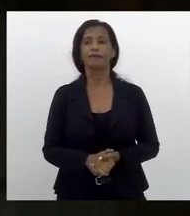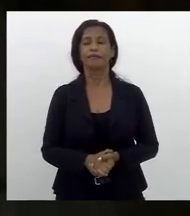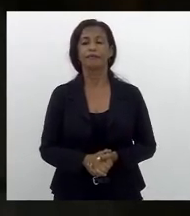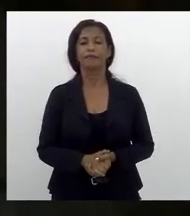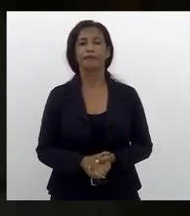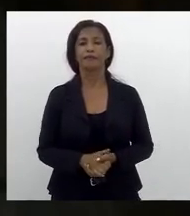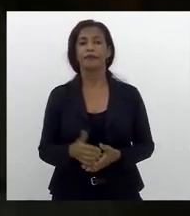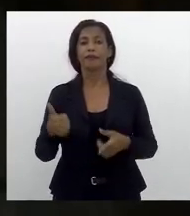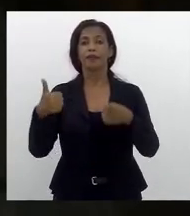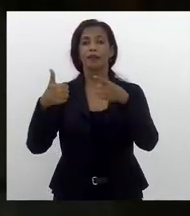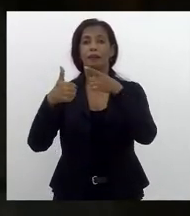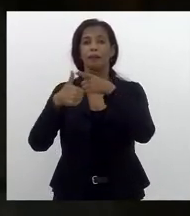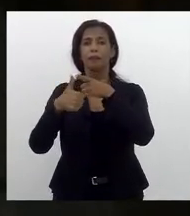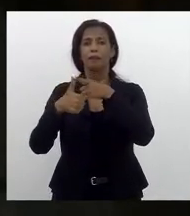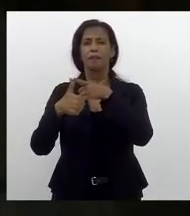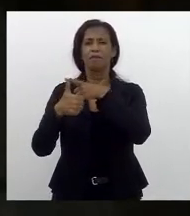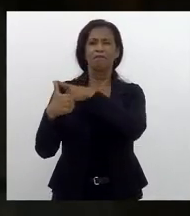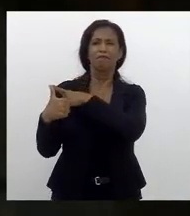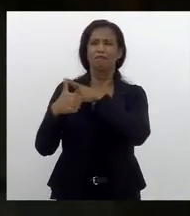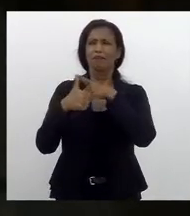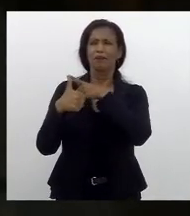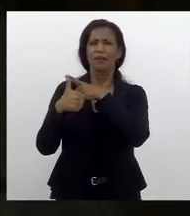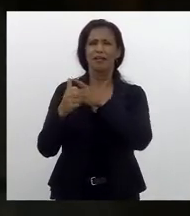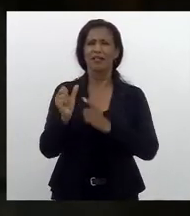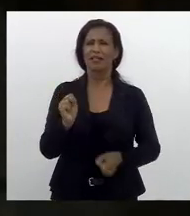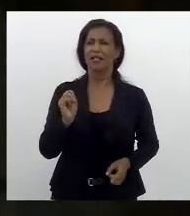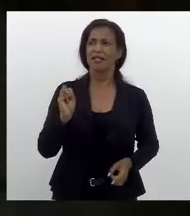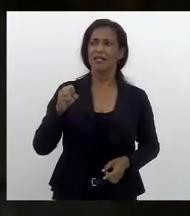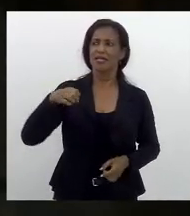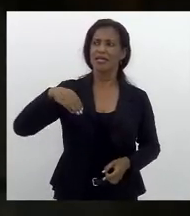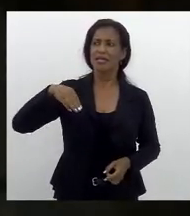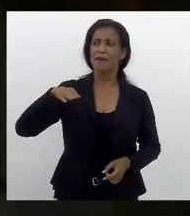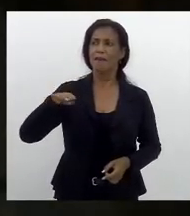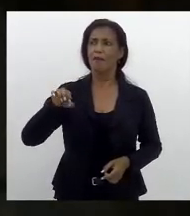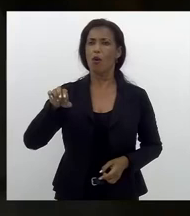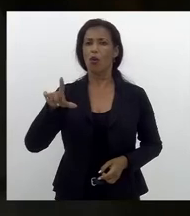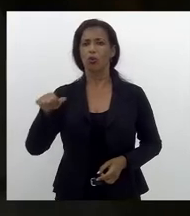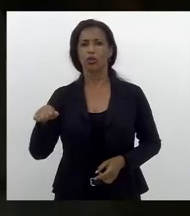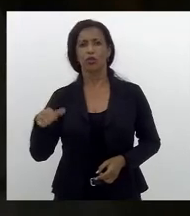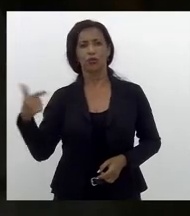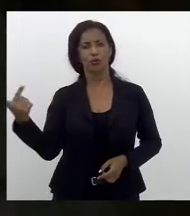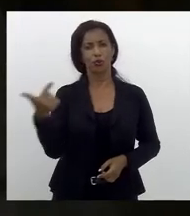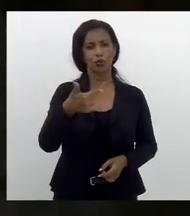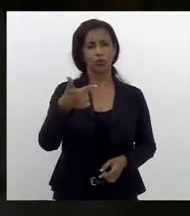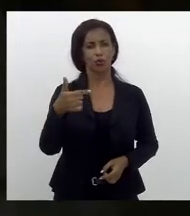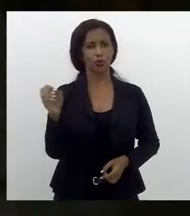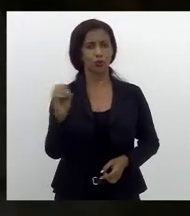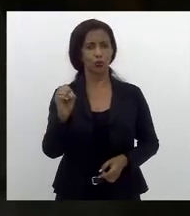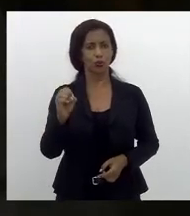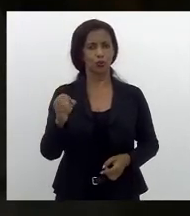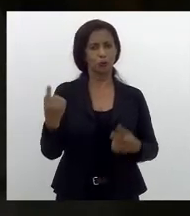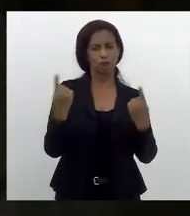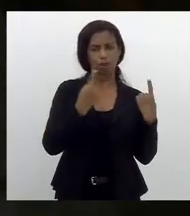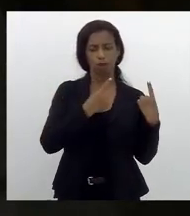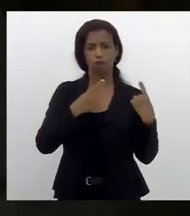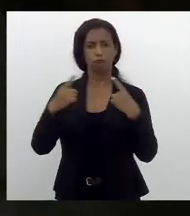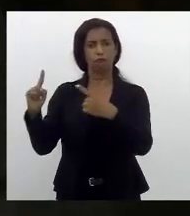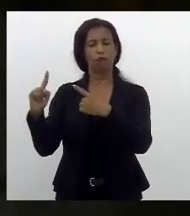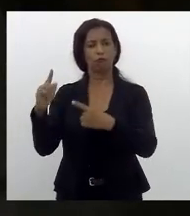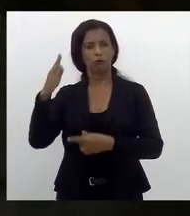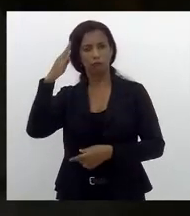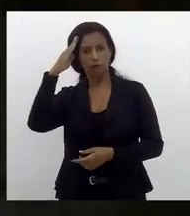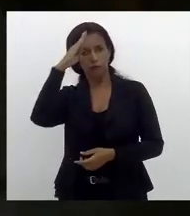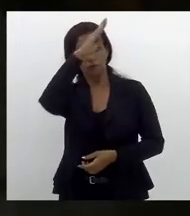o primeiro grande símbolo, a primeira grande simbologia dos atos do dia 2 de outubro. Enfrentar esse monstro de duas